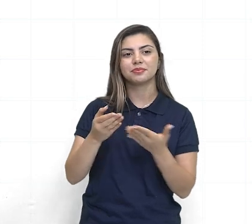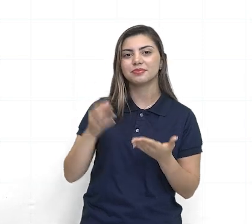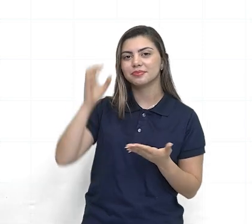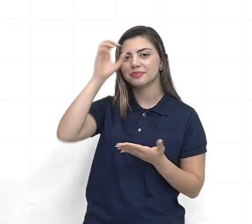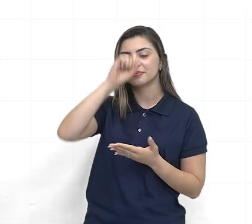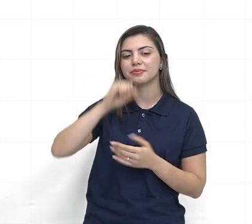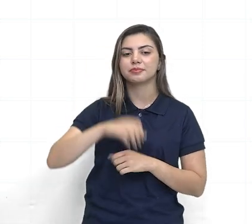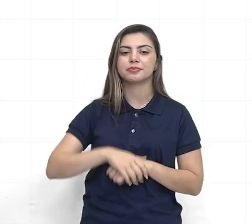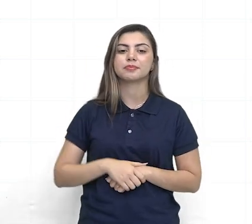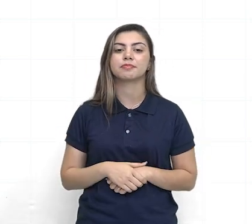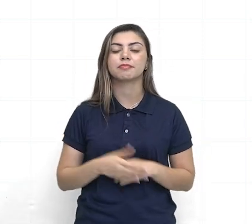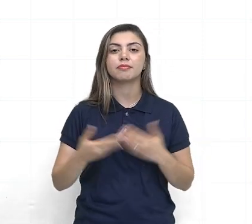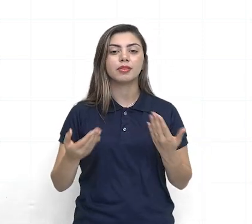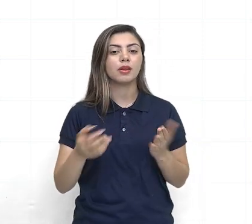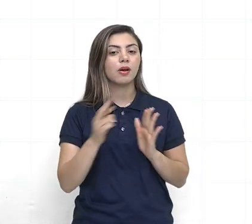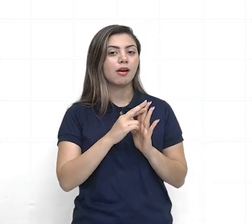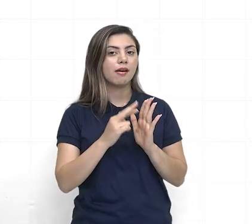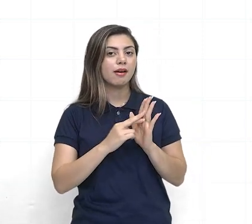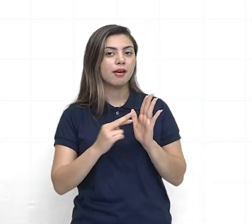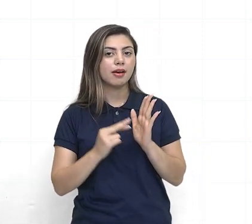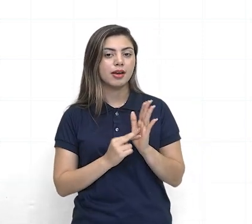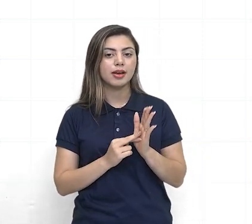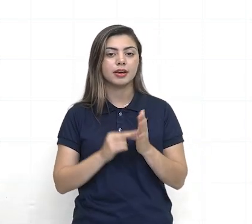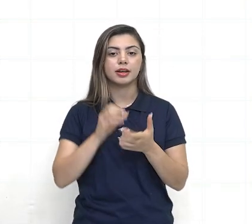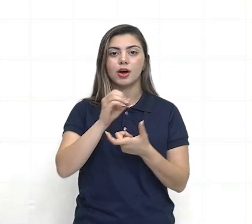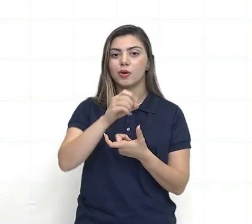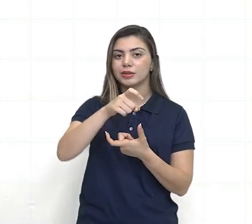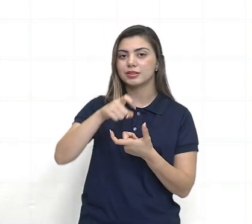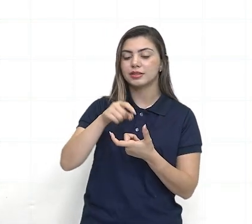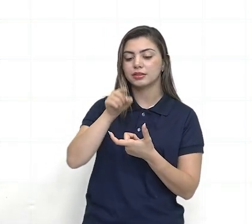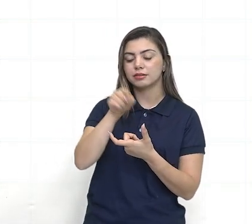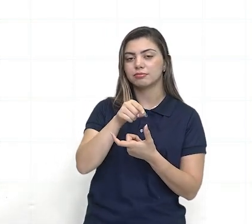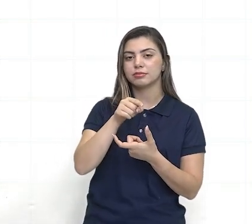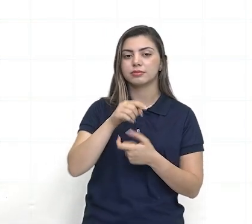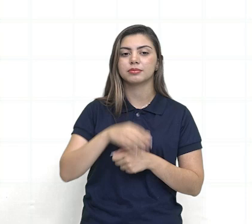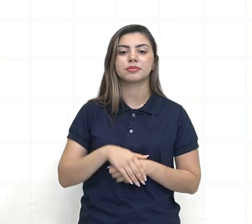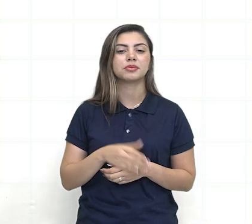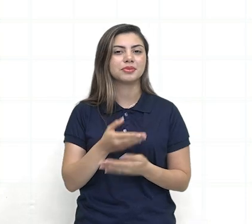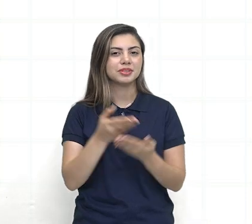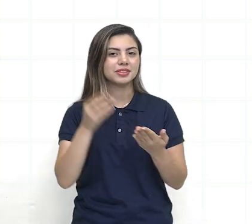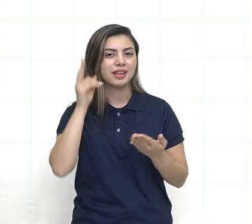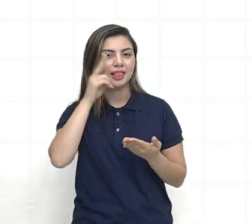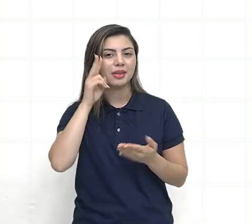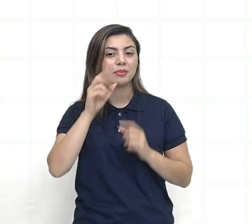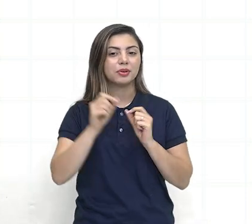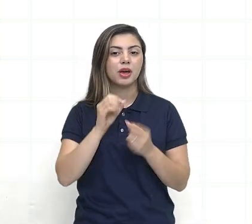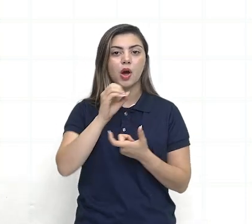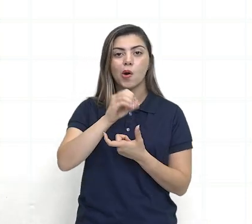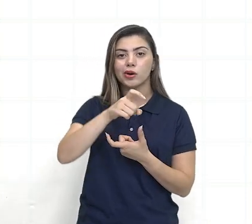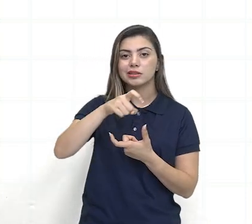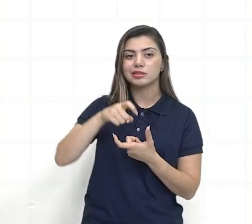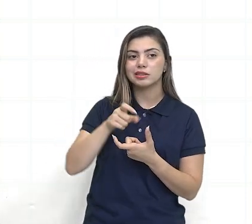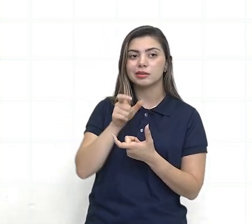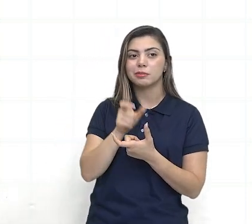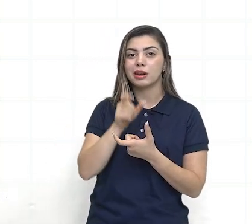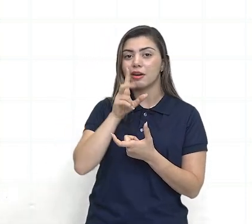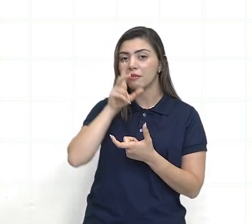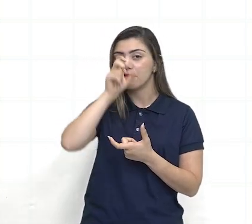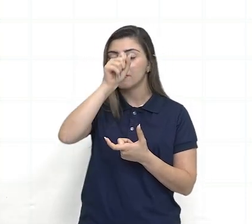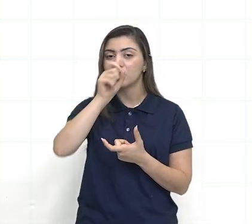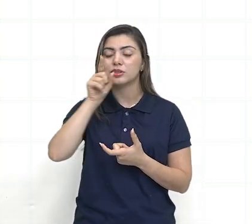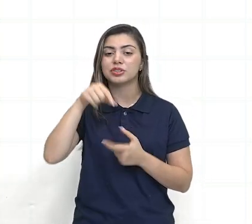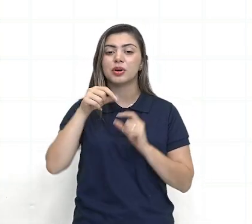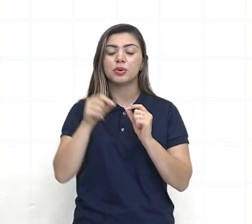entender aqui. Regra de acentuação das oxítonas. Você lembra? As oxítonas têm a sílaba tônica na